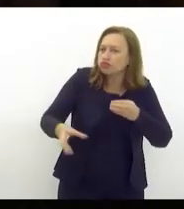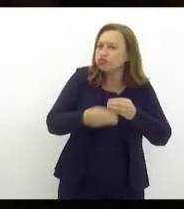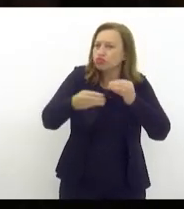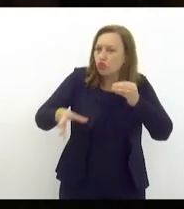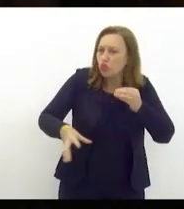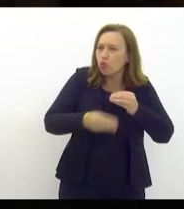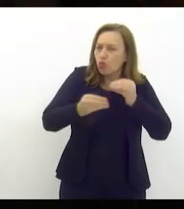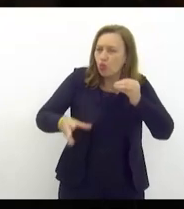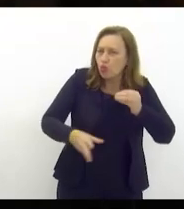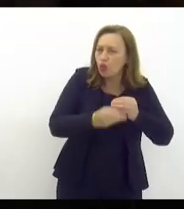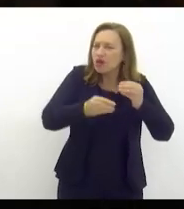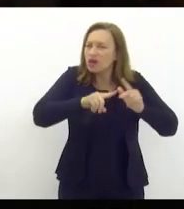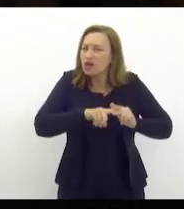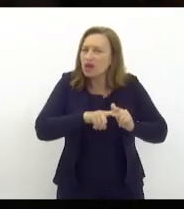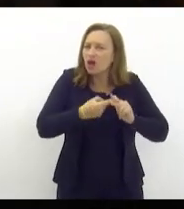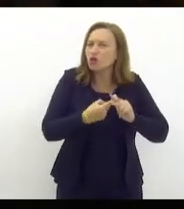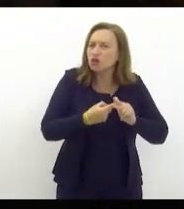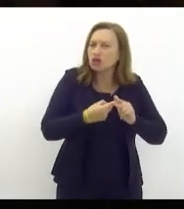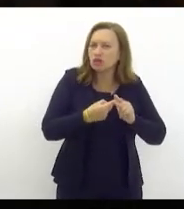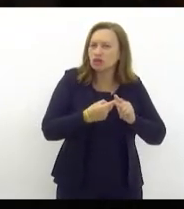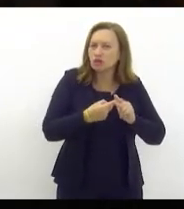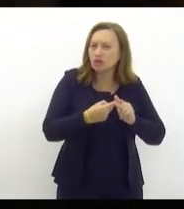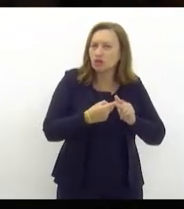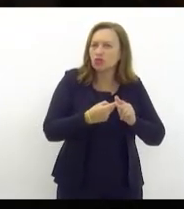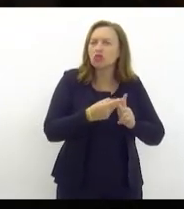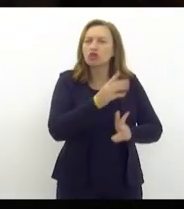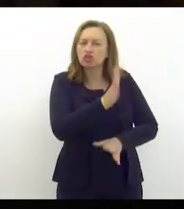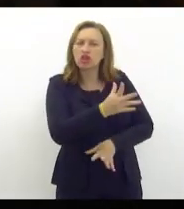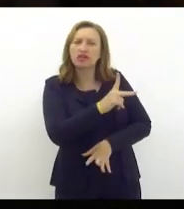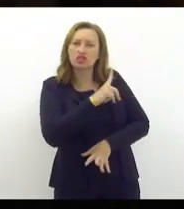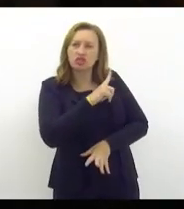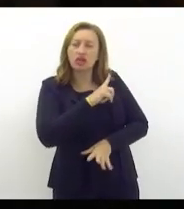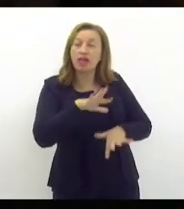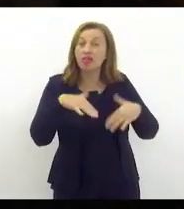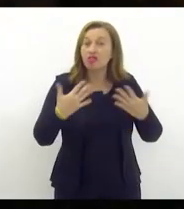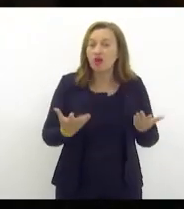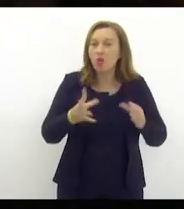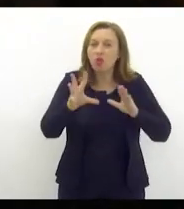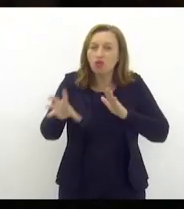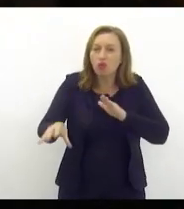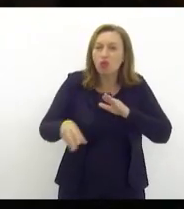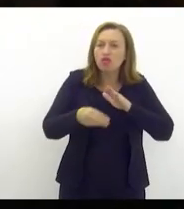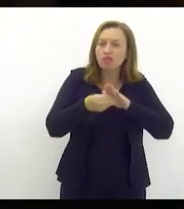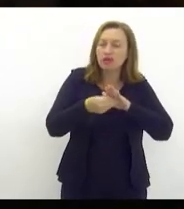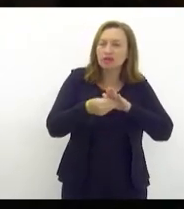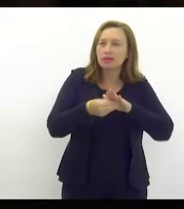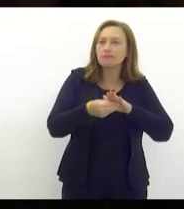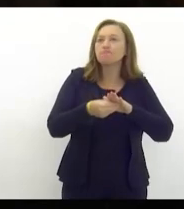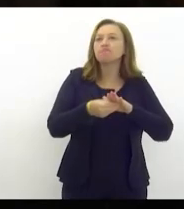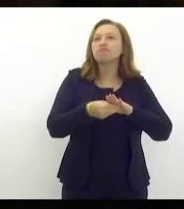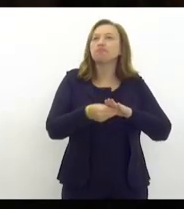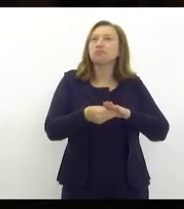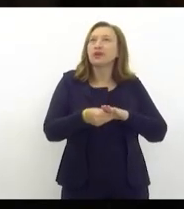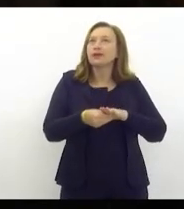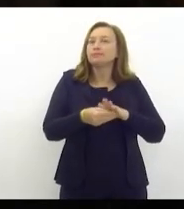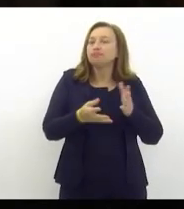alterou um existente. Então, foi uma emenda meramente